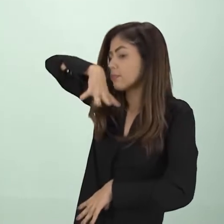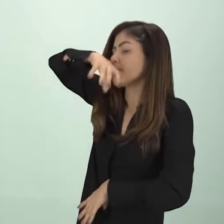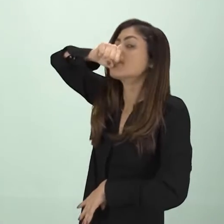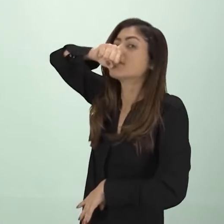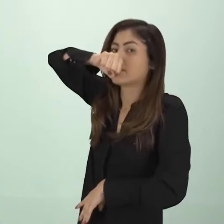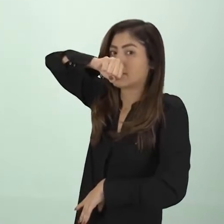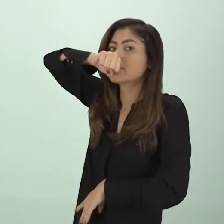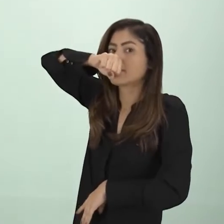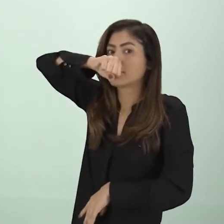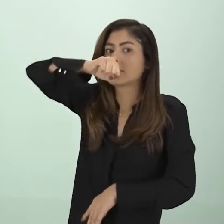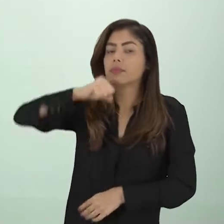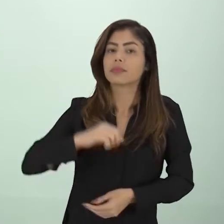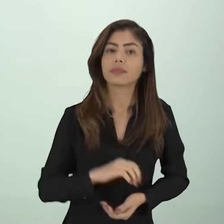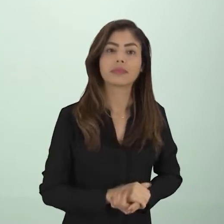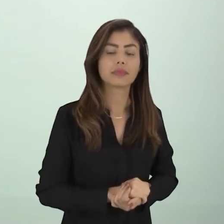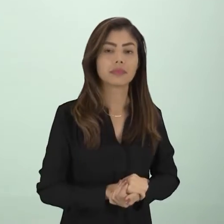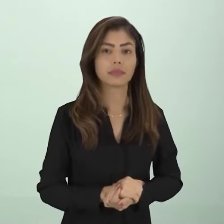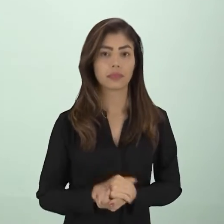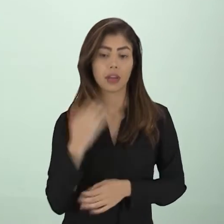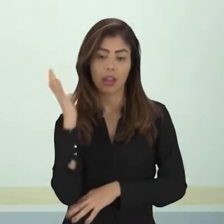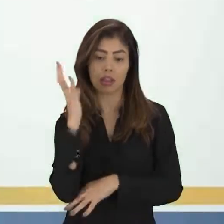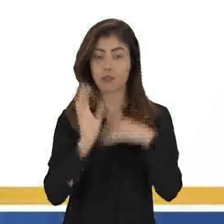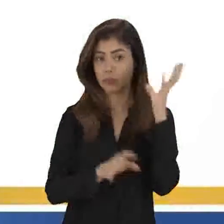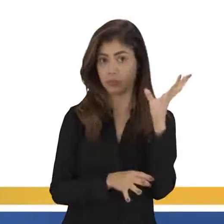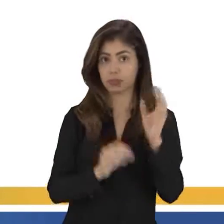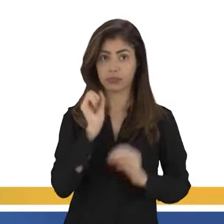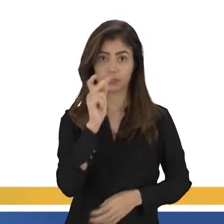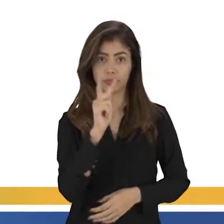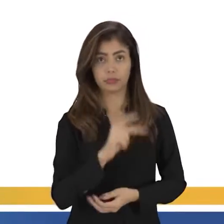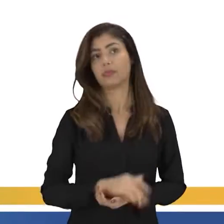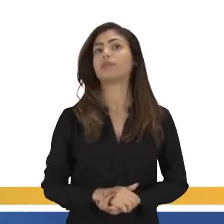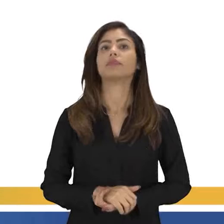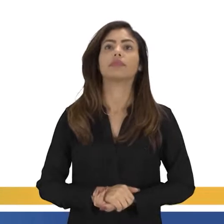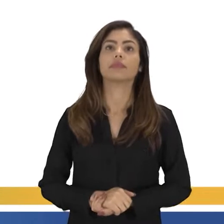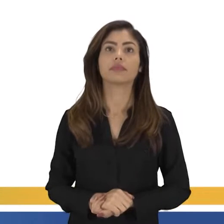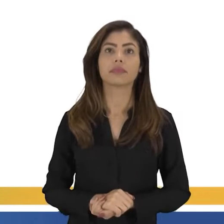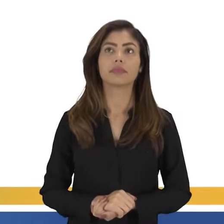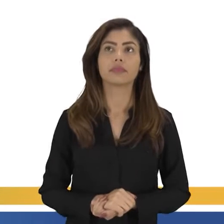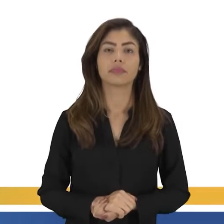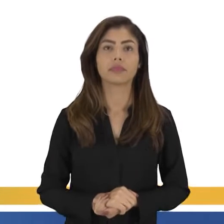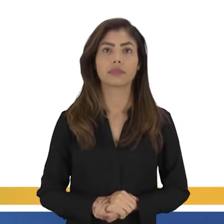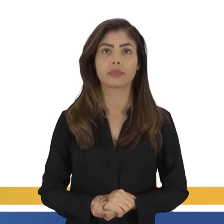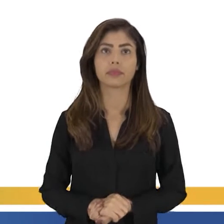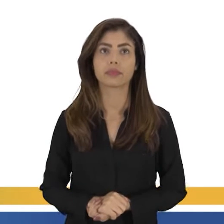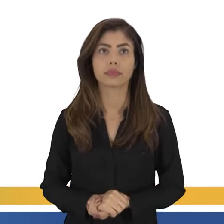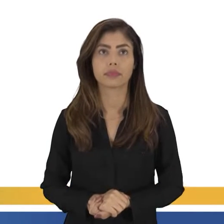pelo quê? Tá? Pelas plantas, ok?